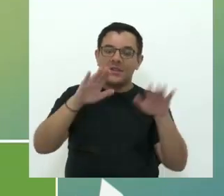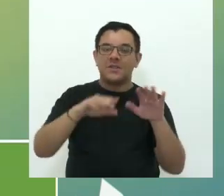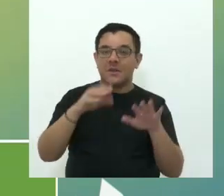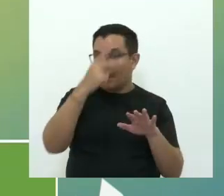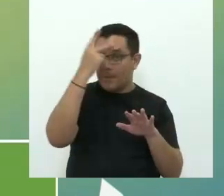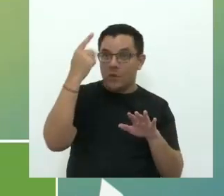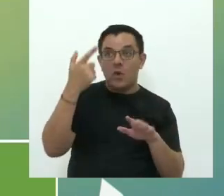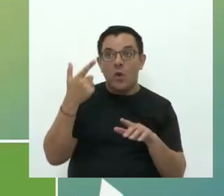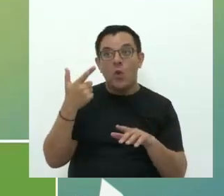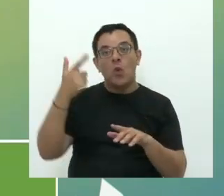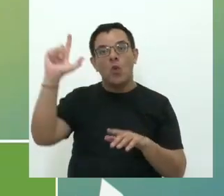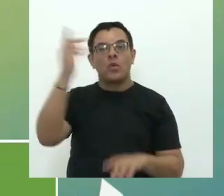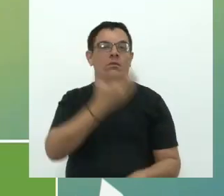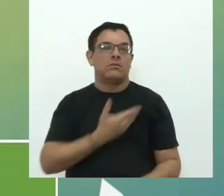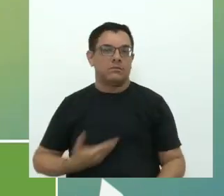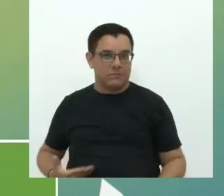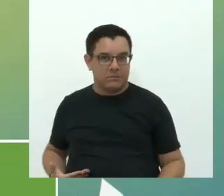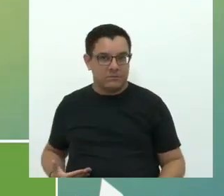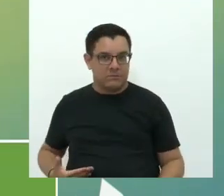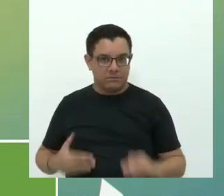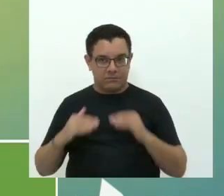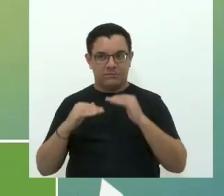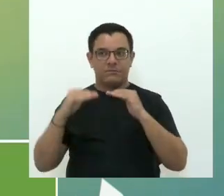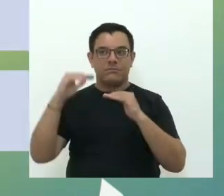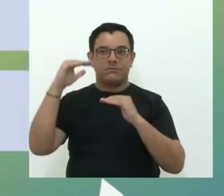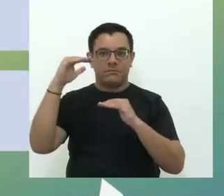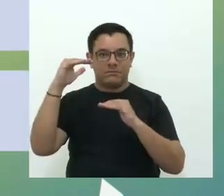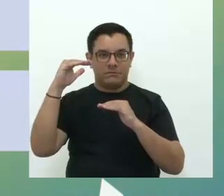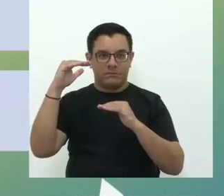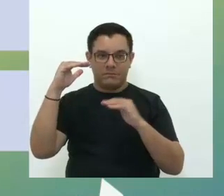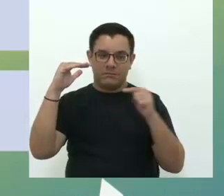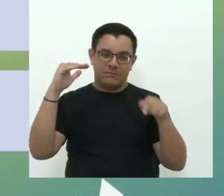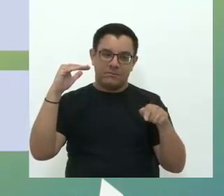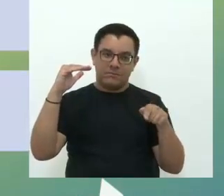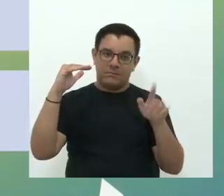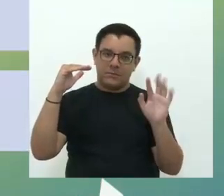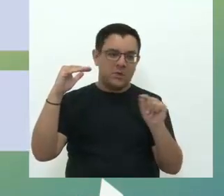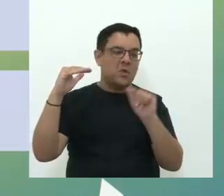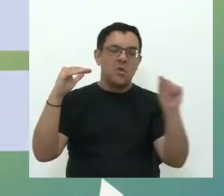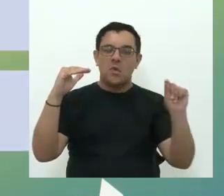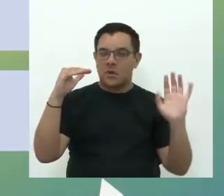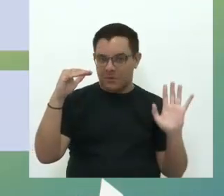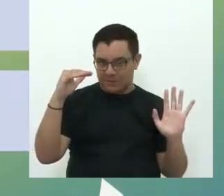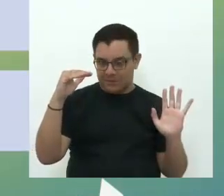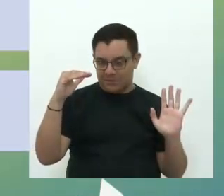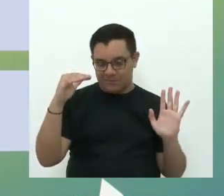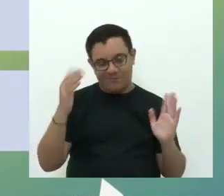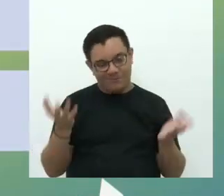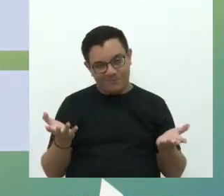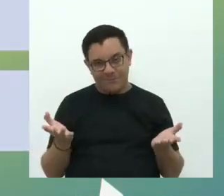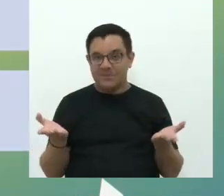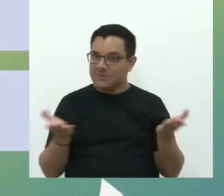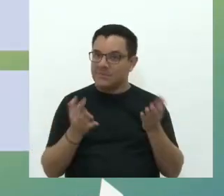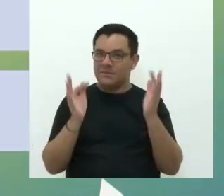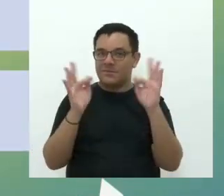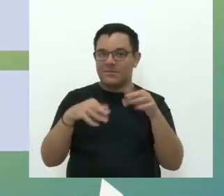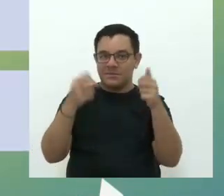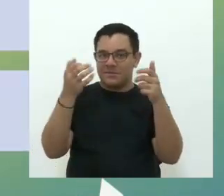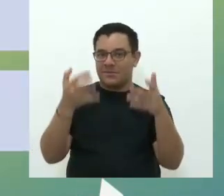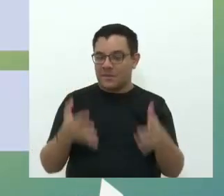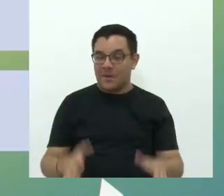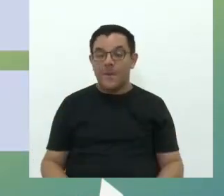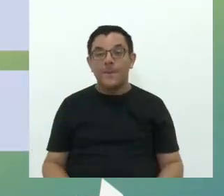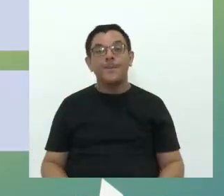lá mas enfim falemos e aqui eu já vou encaminhando pro meu final vamos falar de